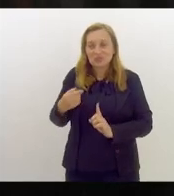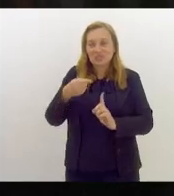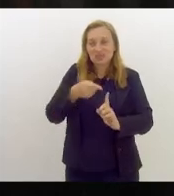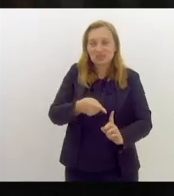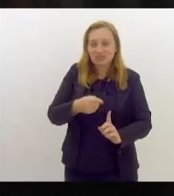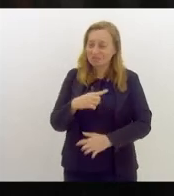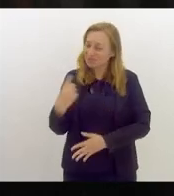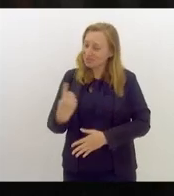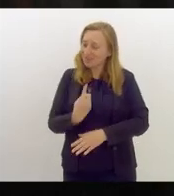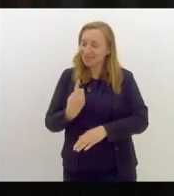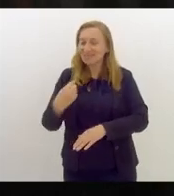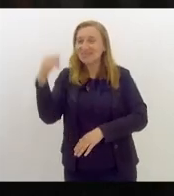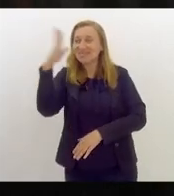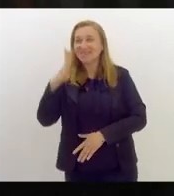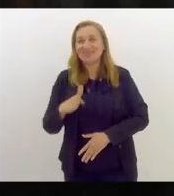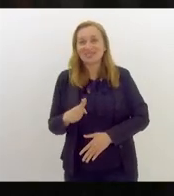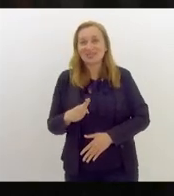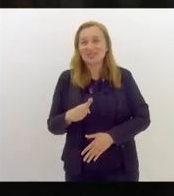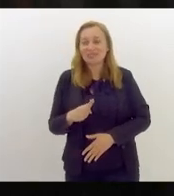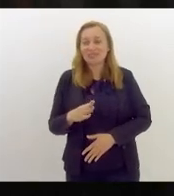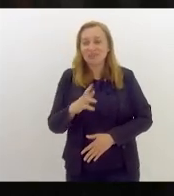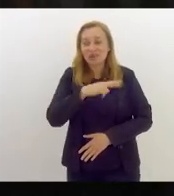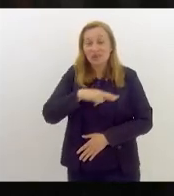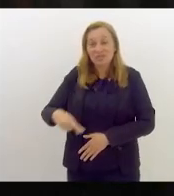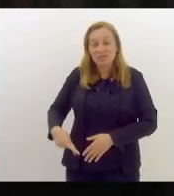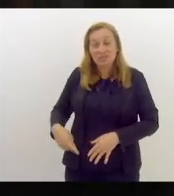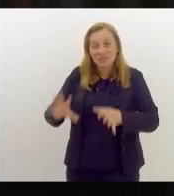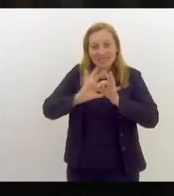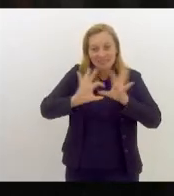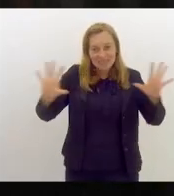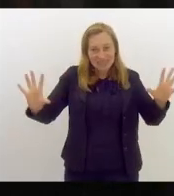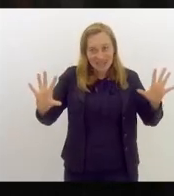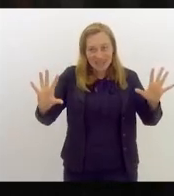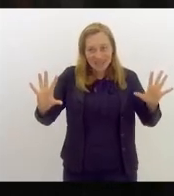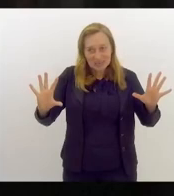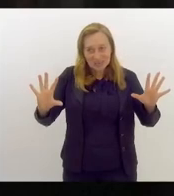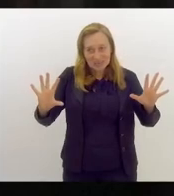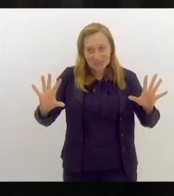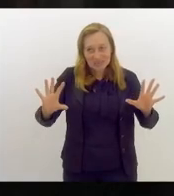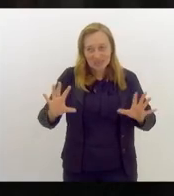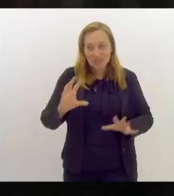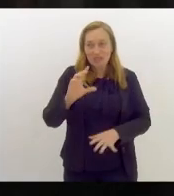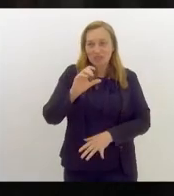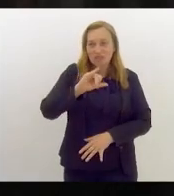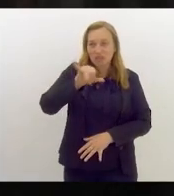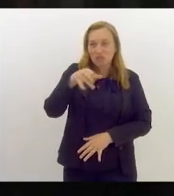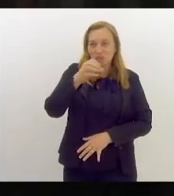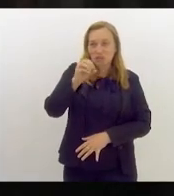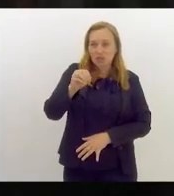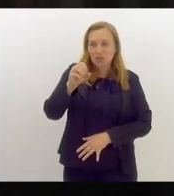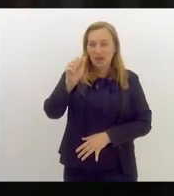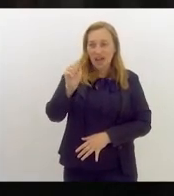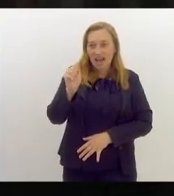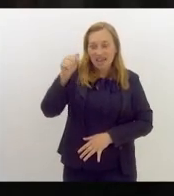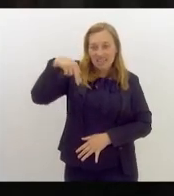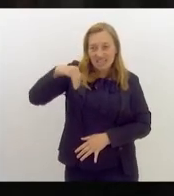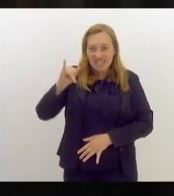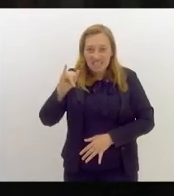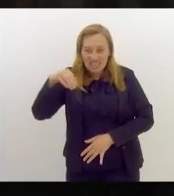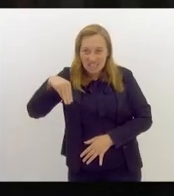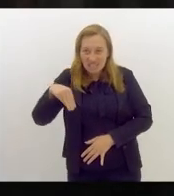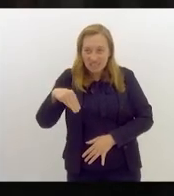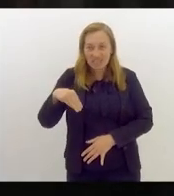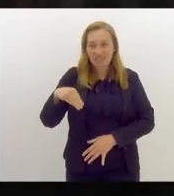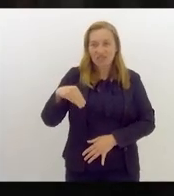Brasil o Republicano libertário Alferes Joaquim José da Silva Xavier o icônico